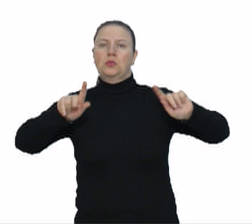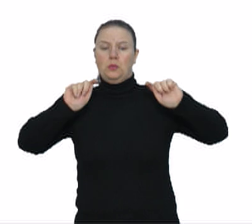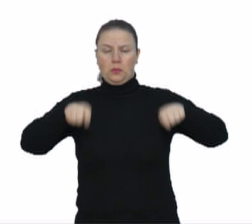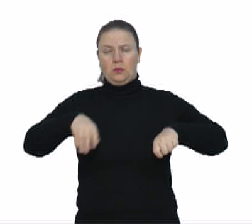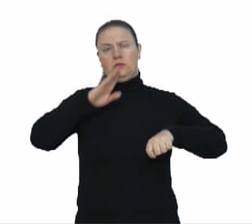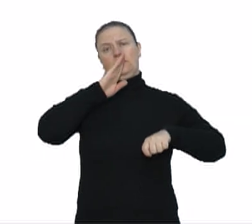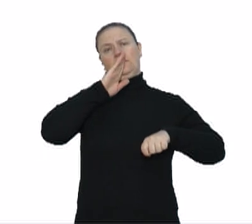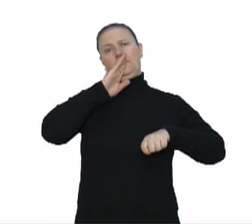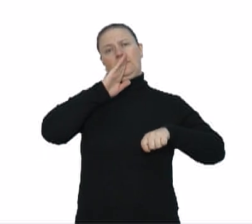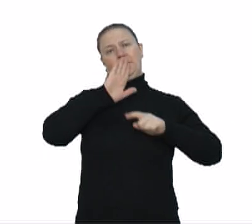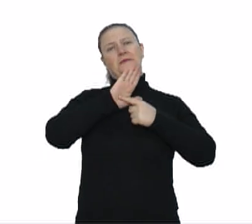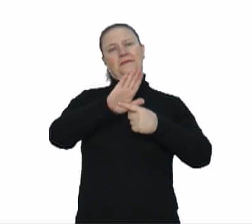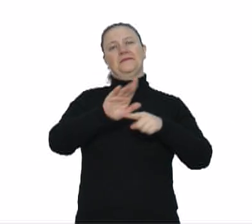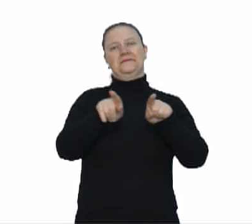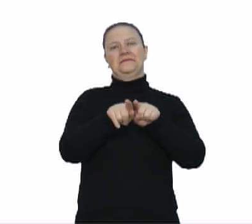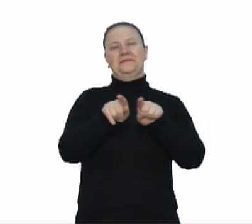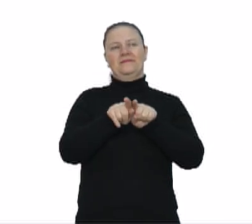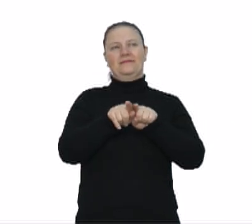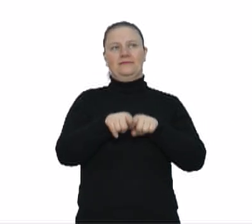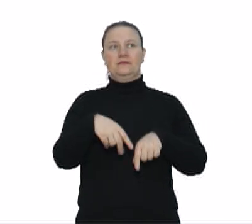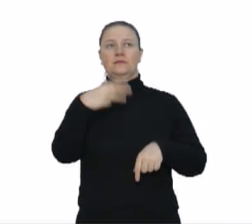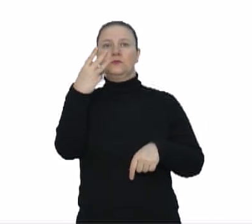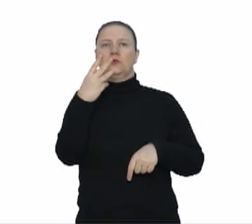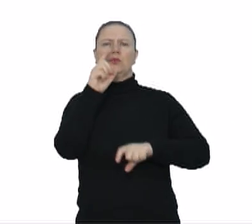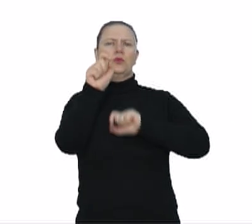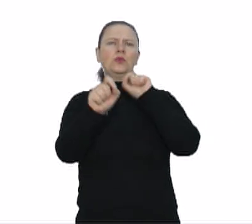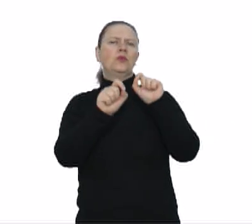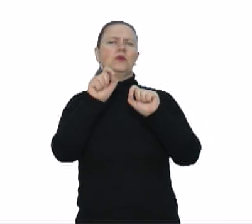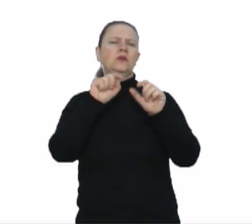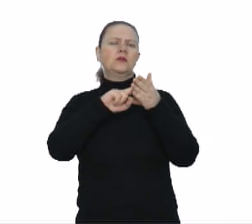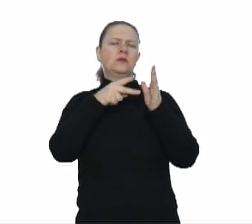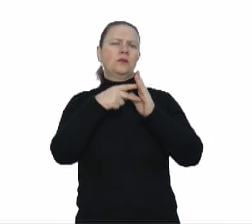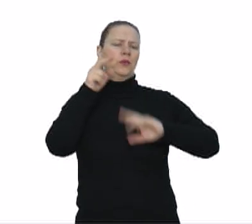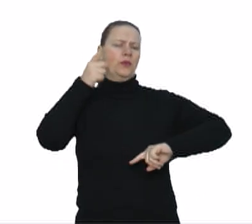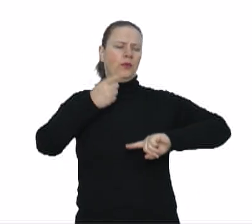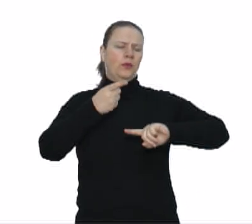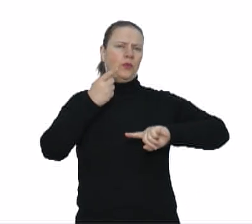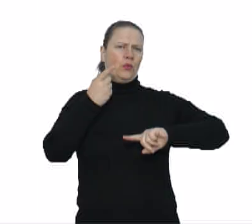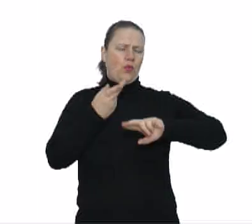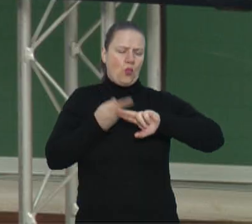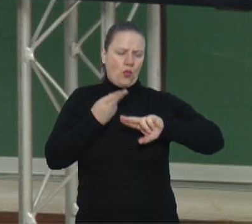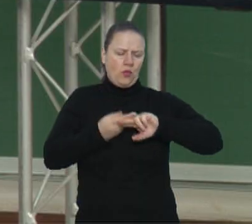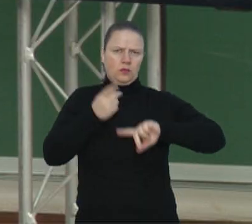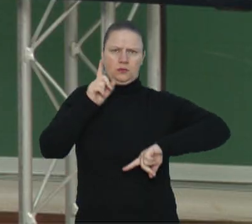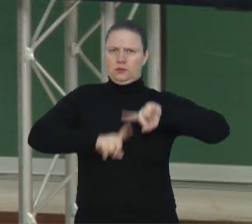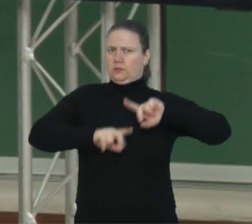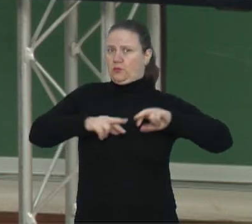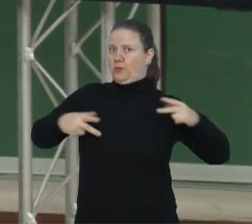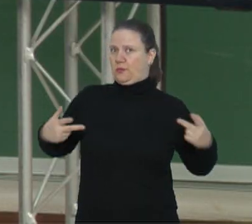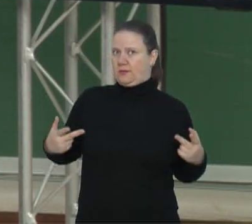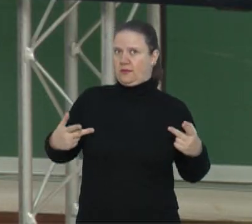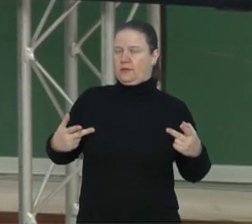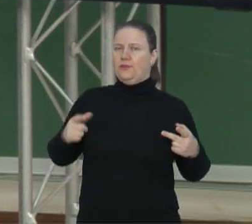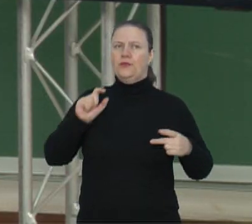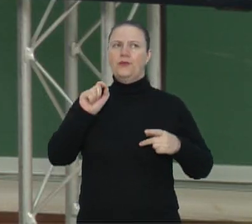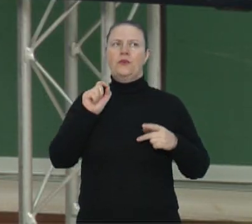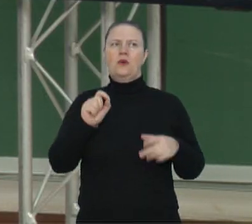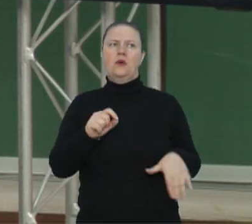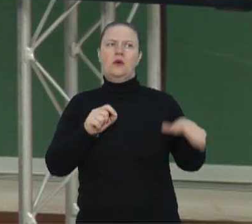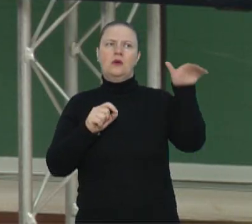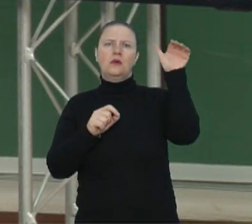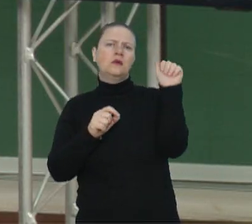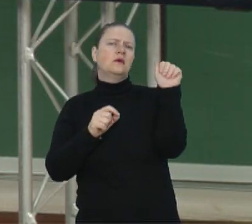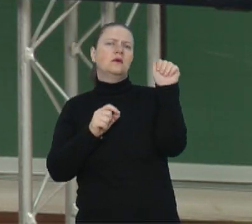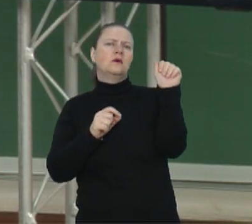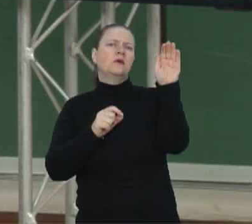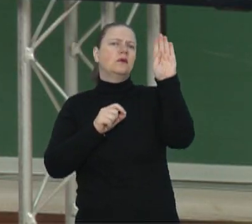silêncios. Esse é o ritmo, né? 3. O que é instrumentação? Ela é referente ao timbre ou ela independe